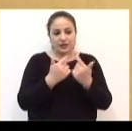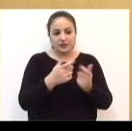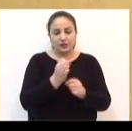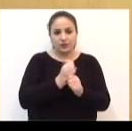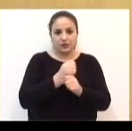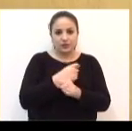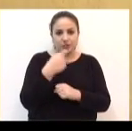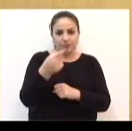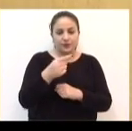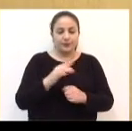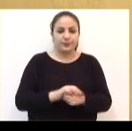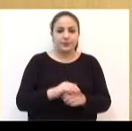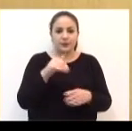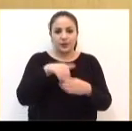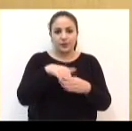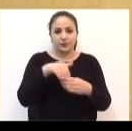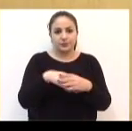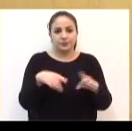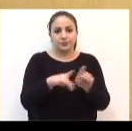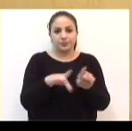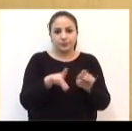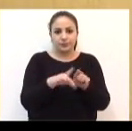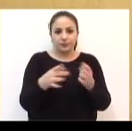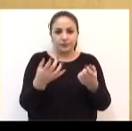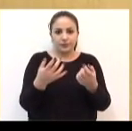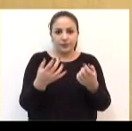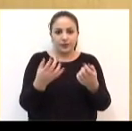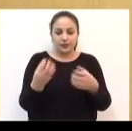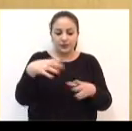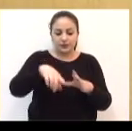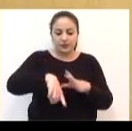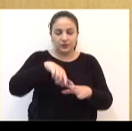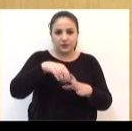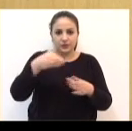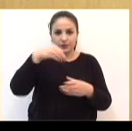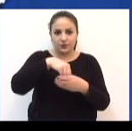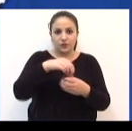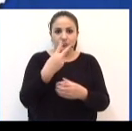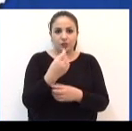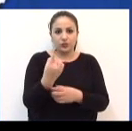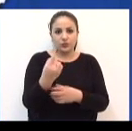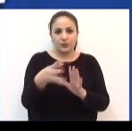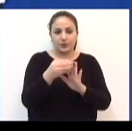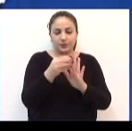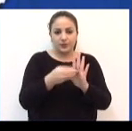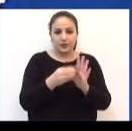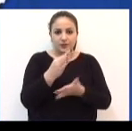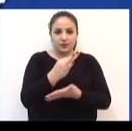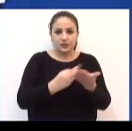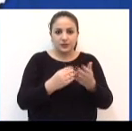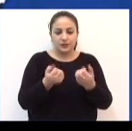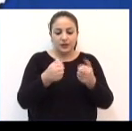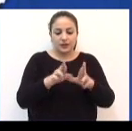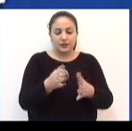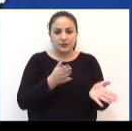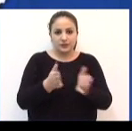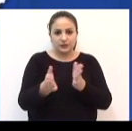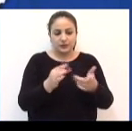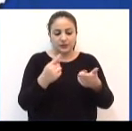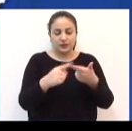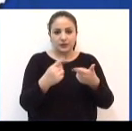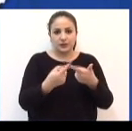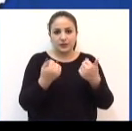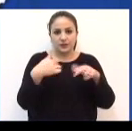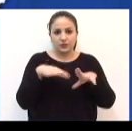vem. A votação também incluiu 21 emendas ao texto. Nas áreas de acessibilidade,